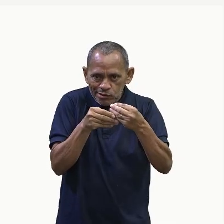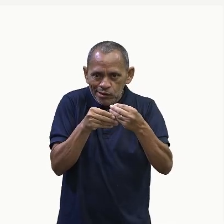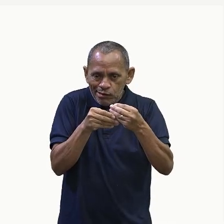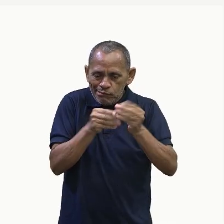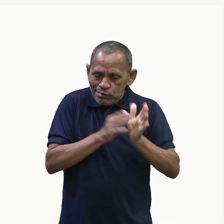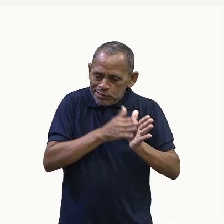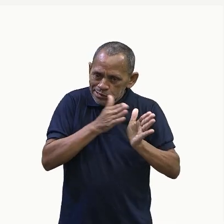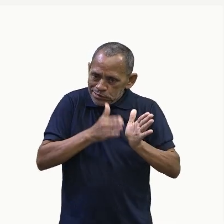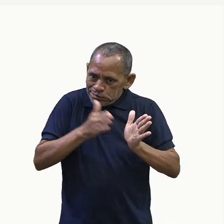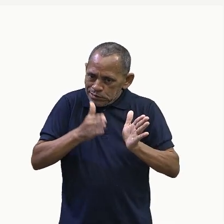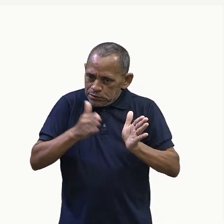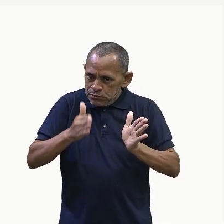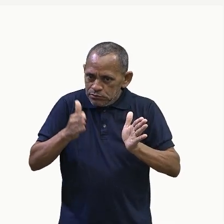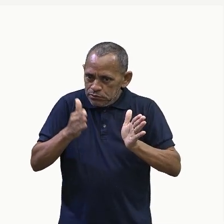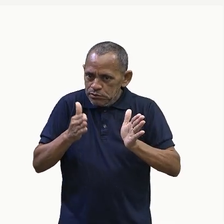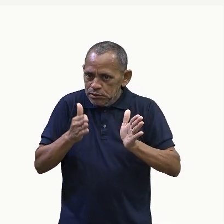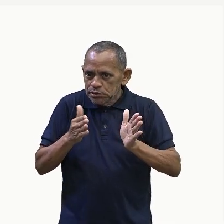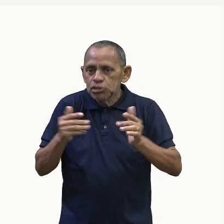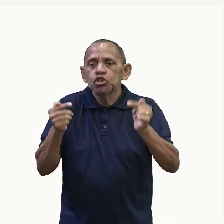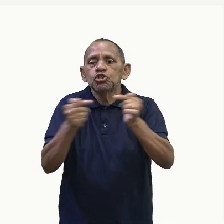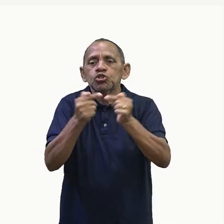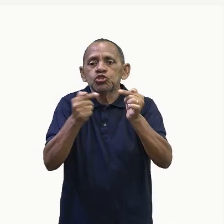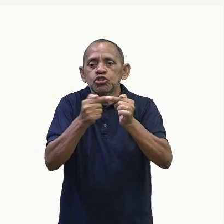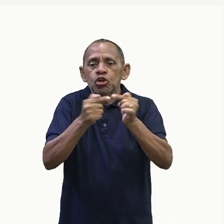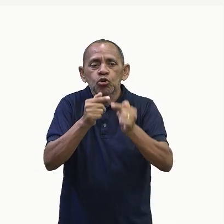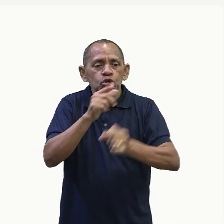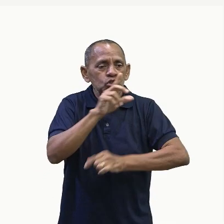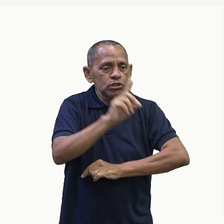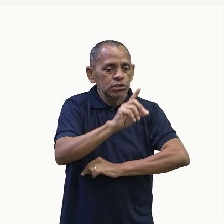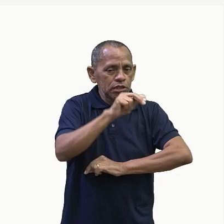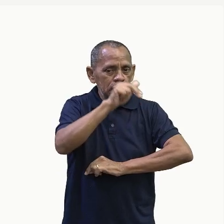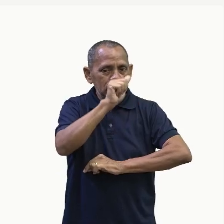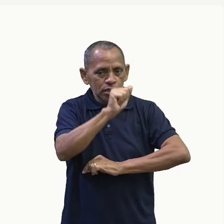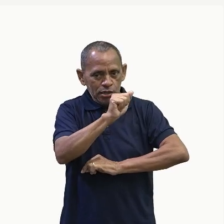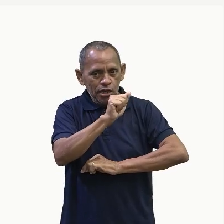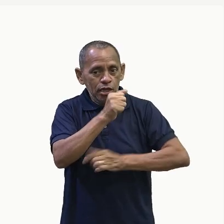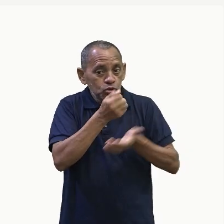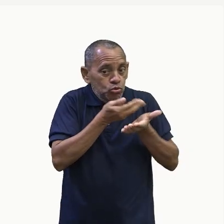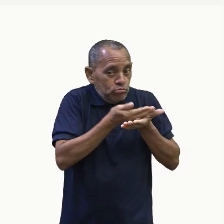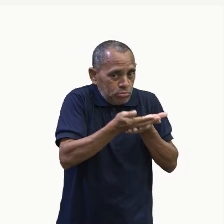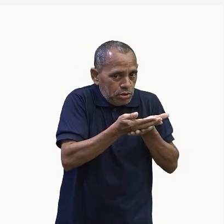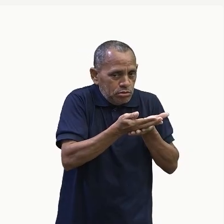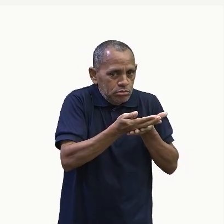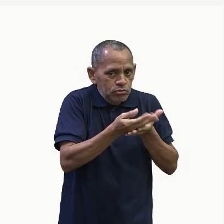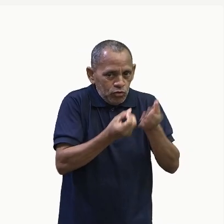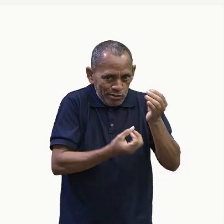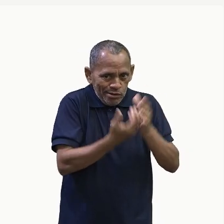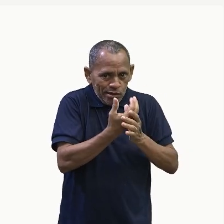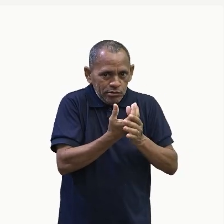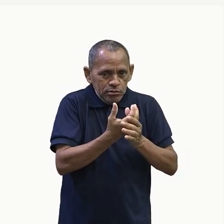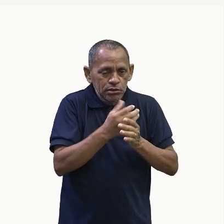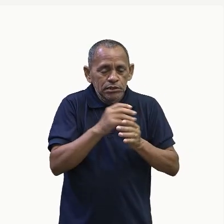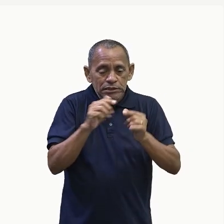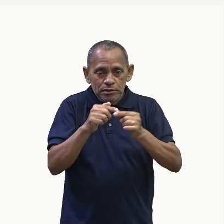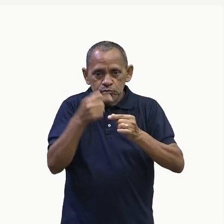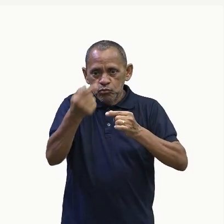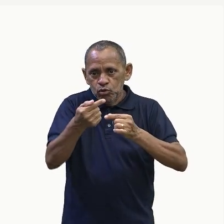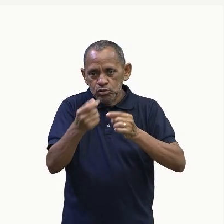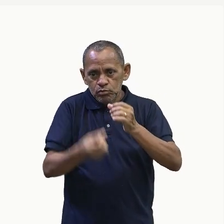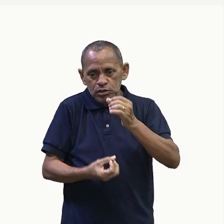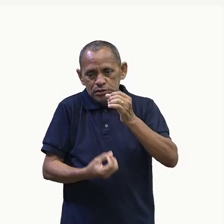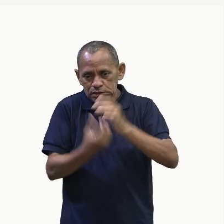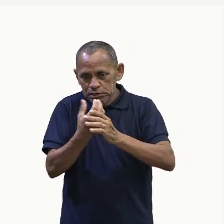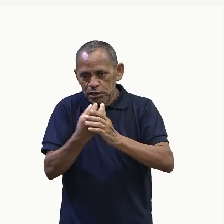sequência conforme o DNA original para que então, né, sejam adicionados uma